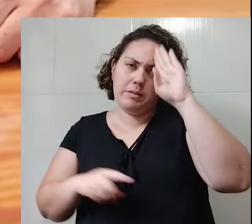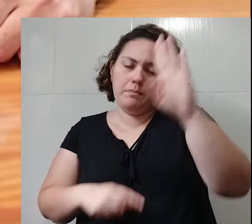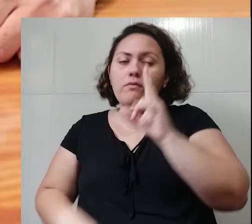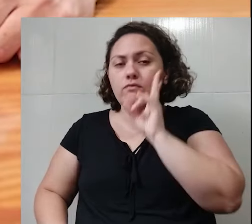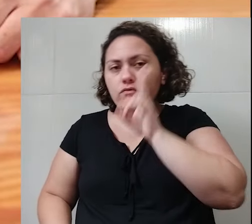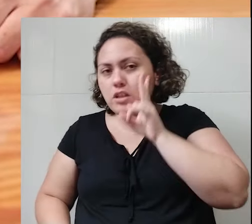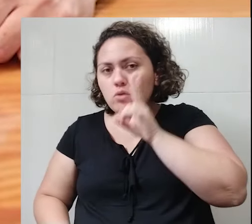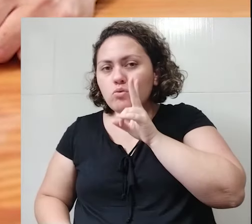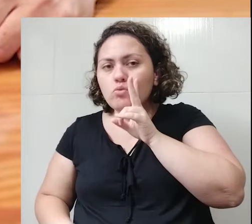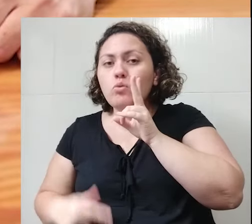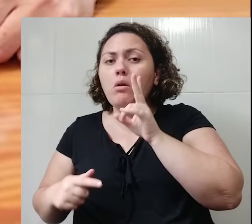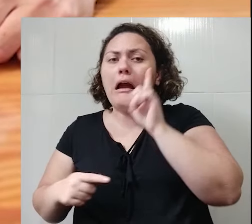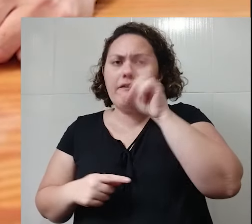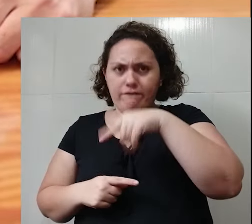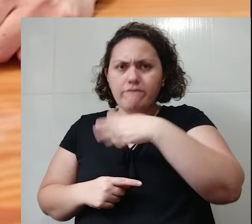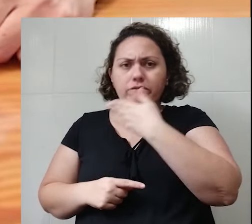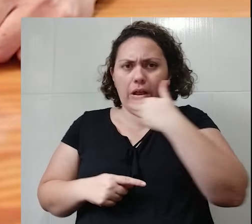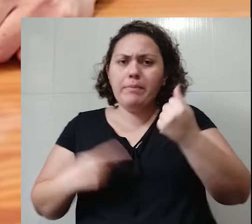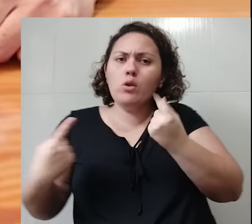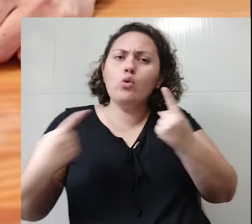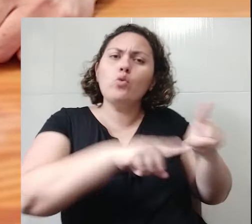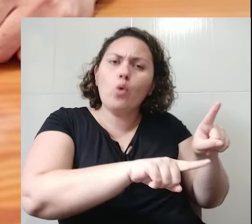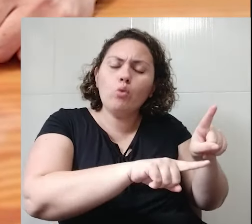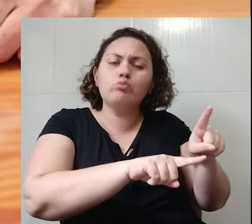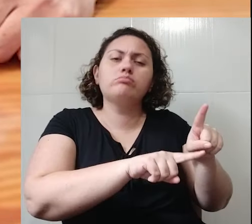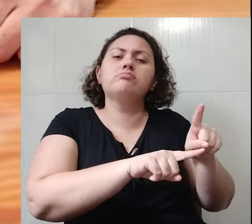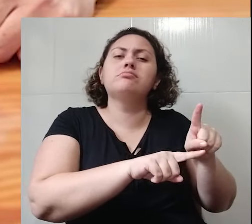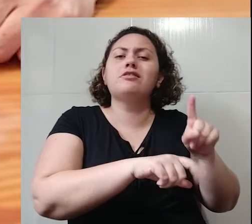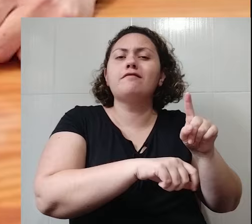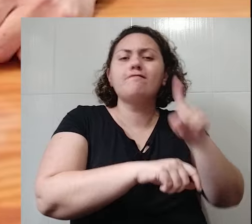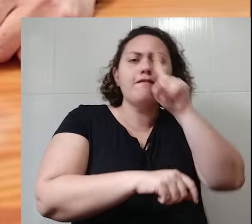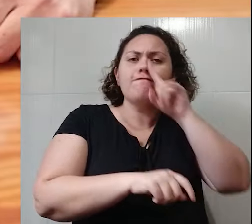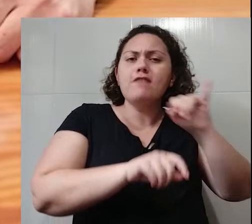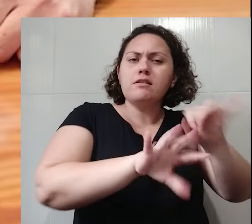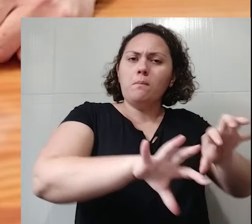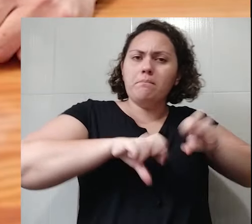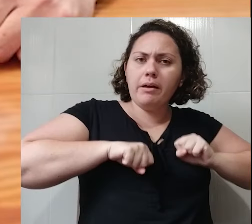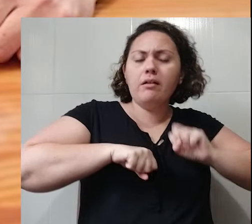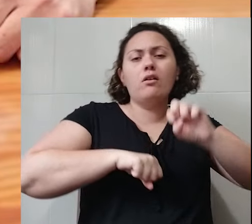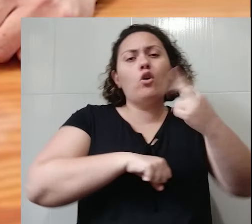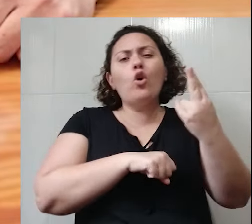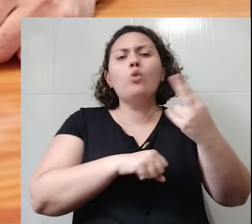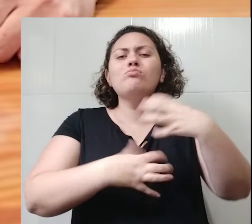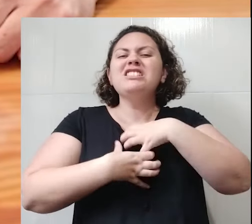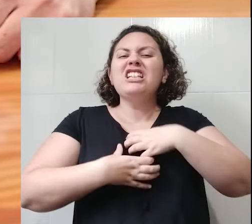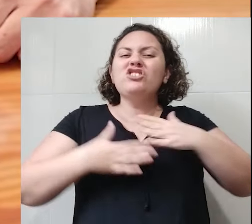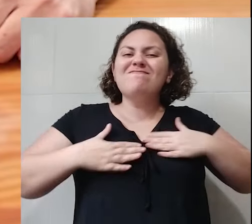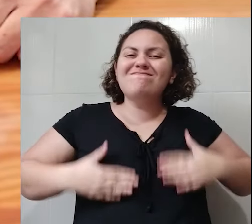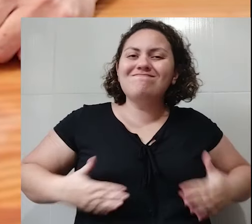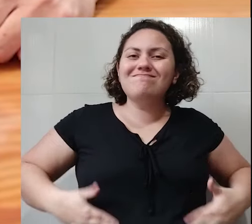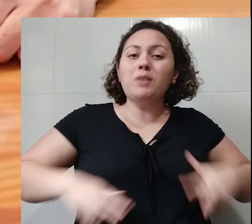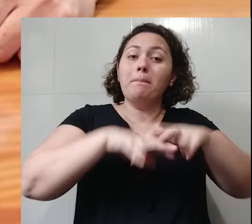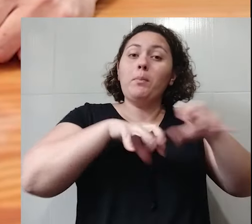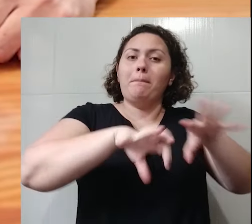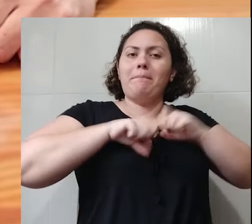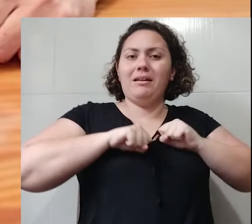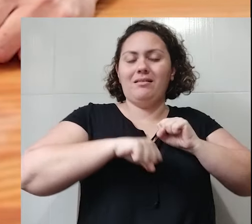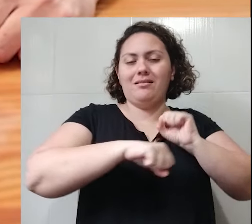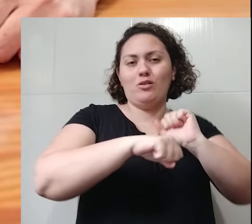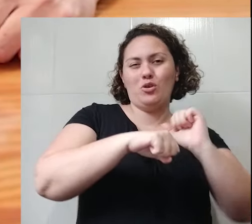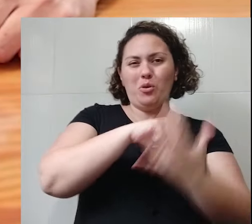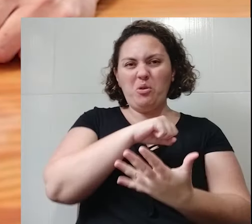vinhos, e o combate ou controle contra a infecção e até os sintomas do coronavírus. A partir de toda a